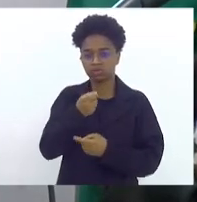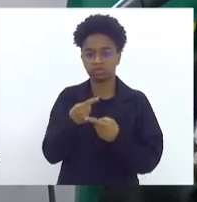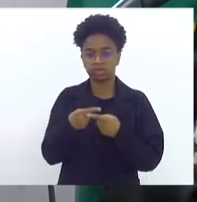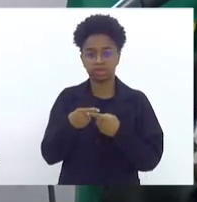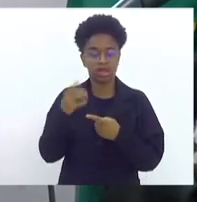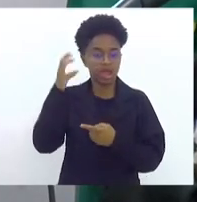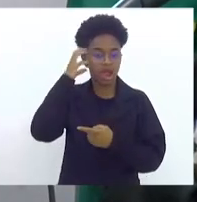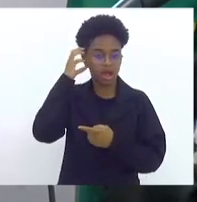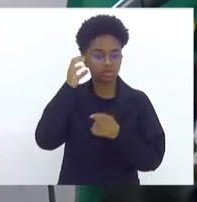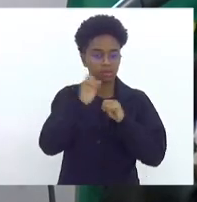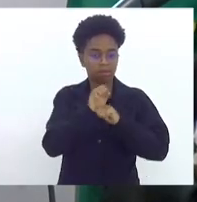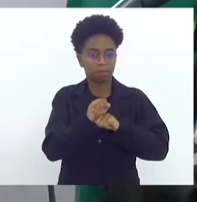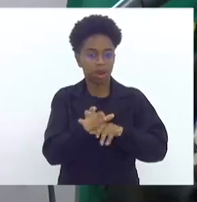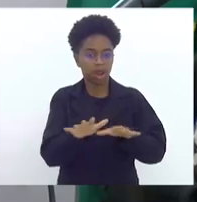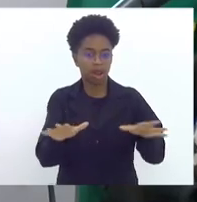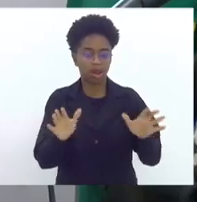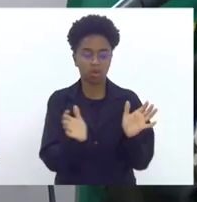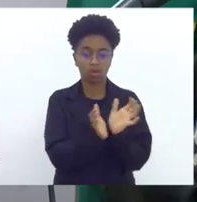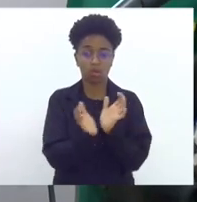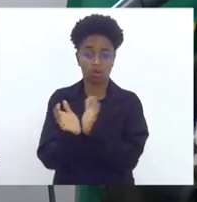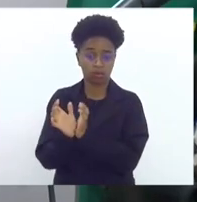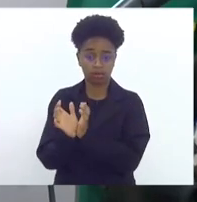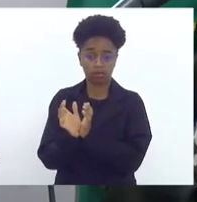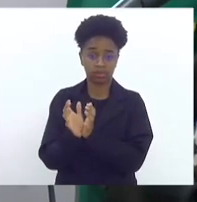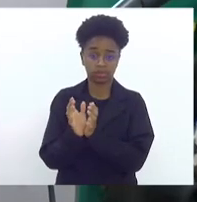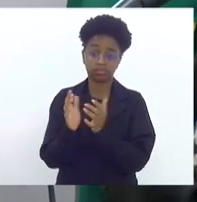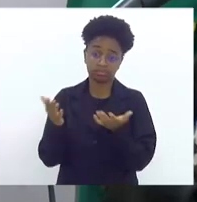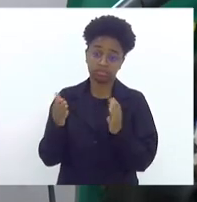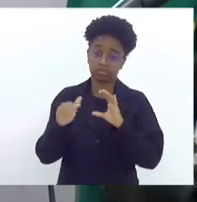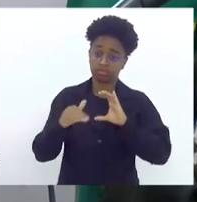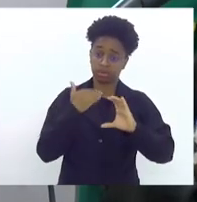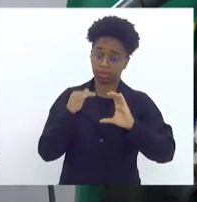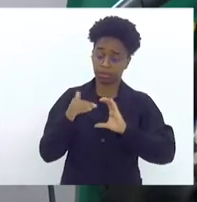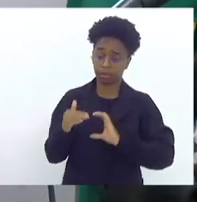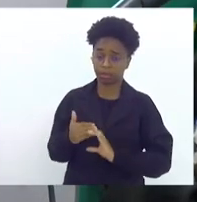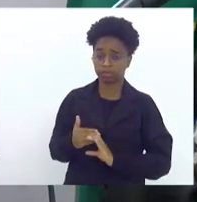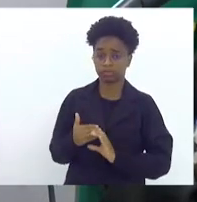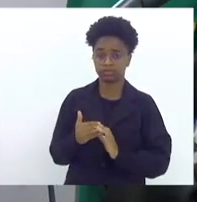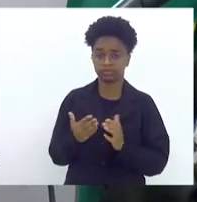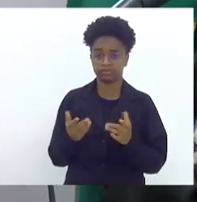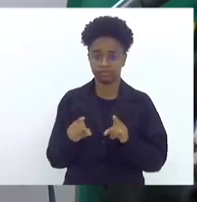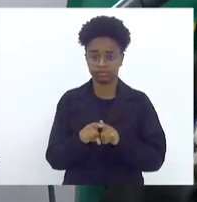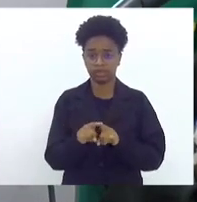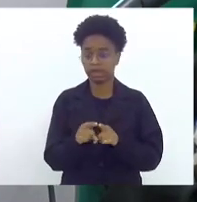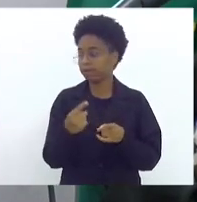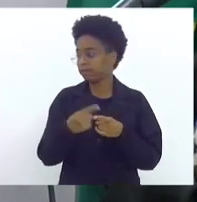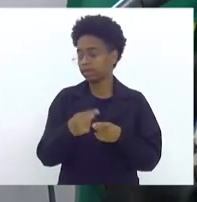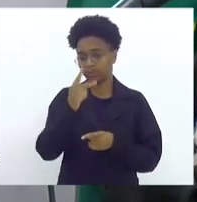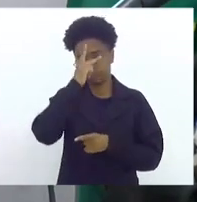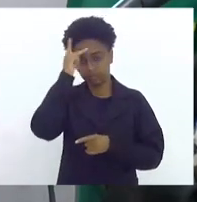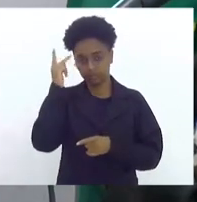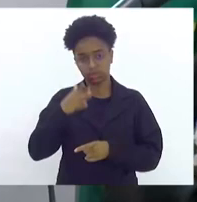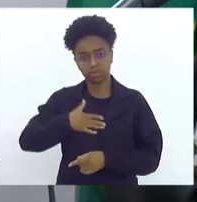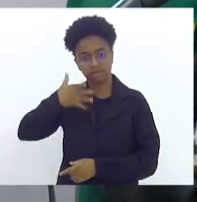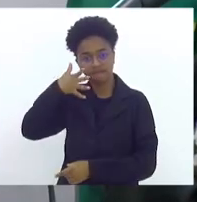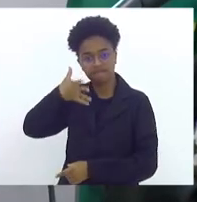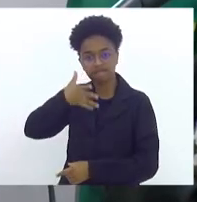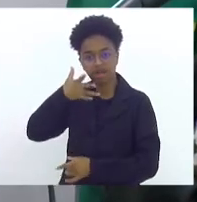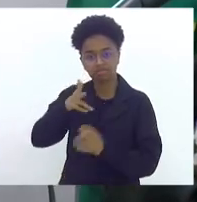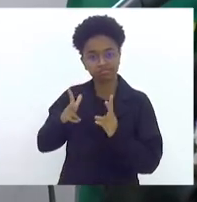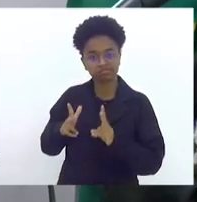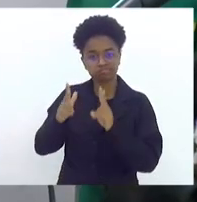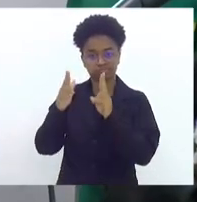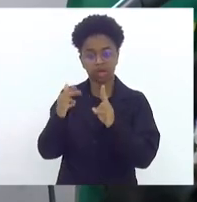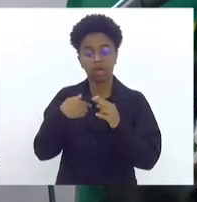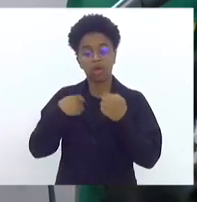foi para todos os grupos logo receber mensagem de ódio e ameaça porque as pessoas pegaram a minha fala recortada eu